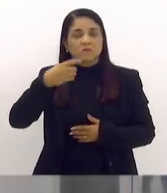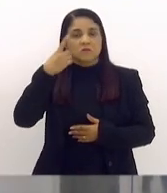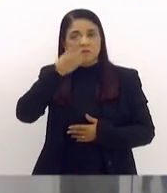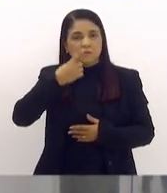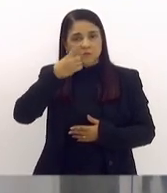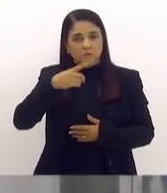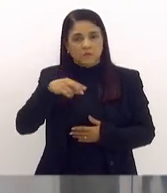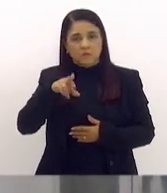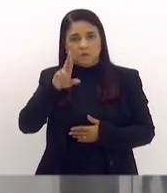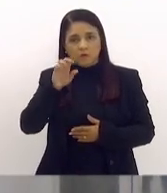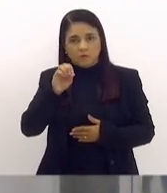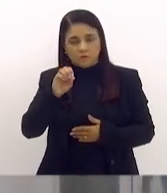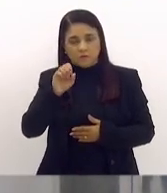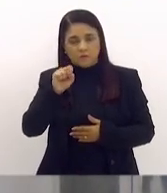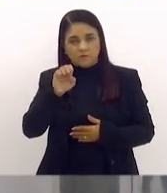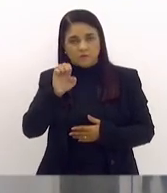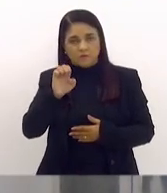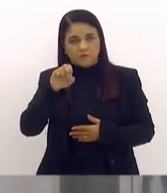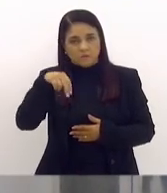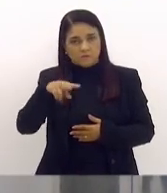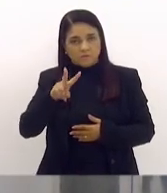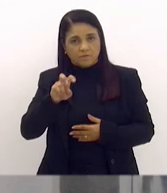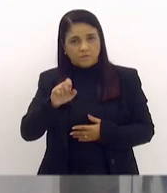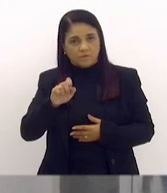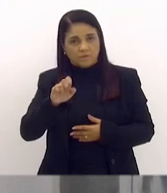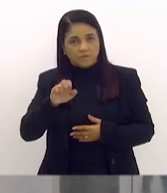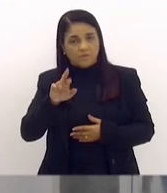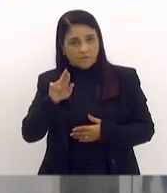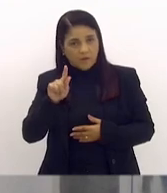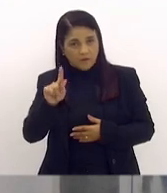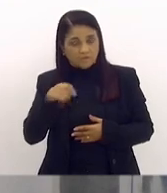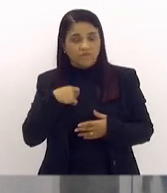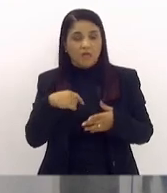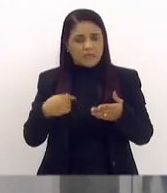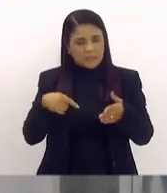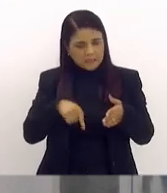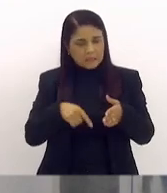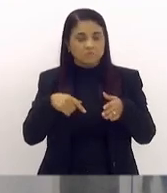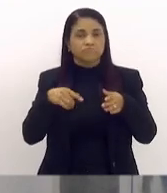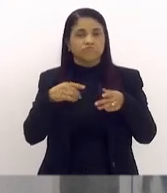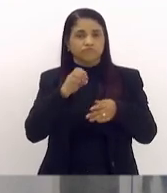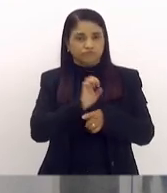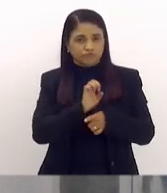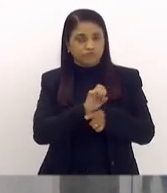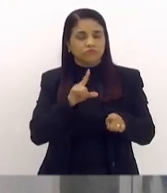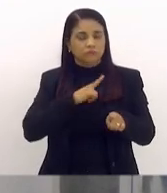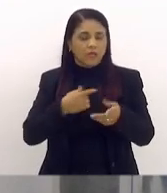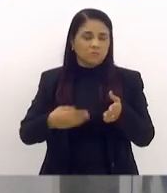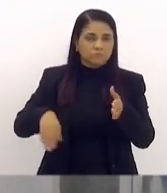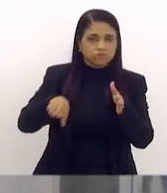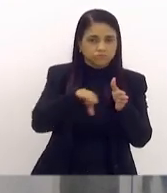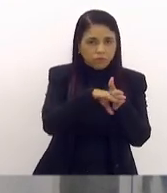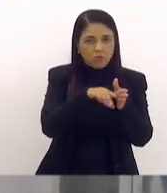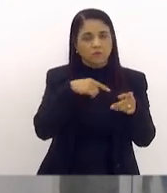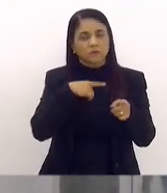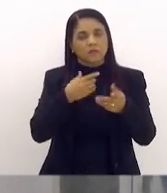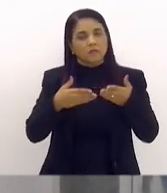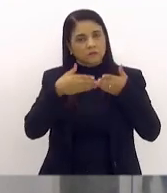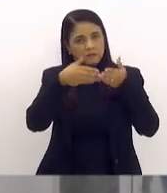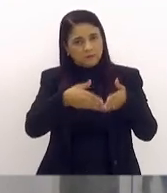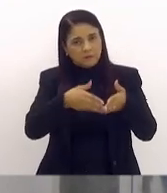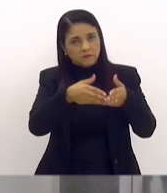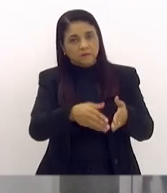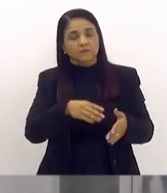nós aqui tem temos os portos nós temos Marinas nós temos estaleiros nós temos